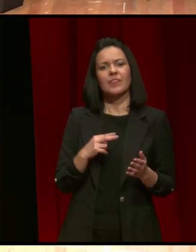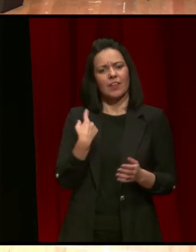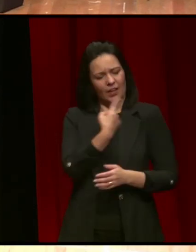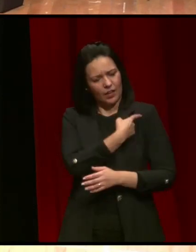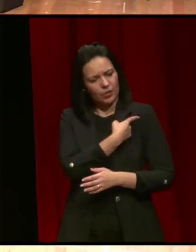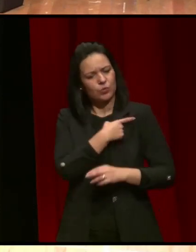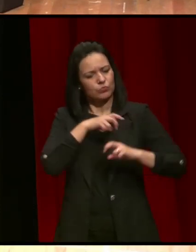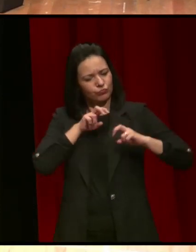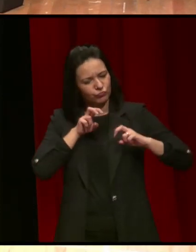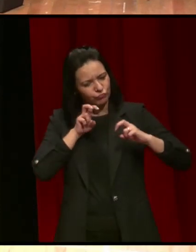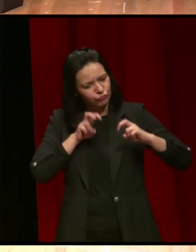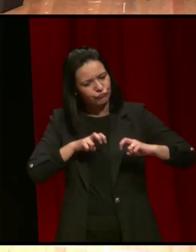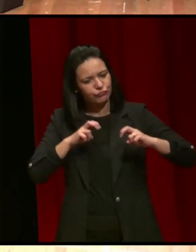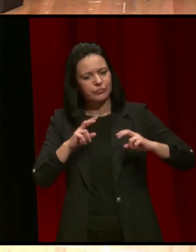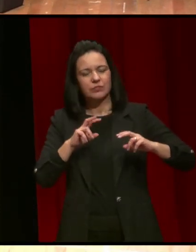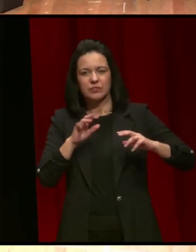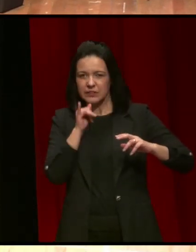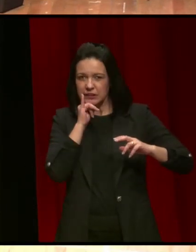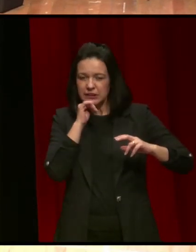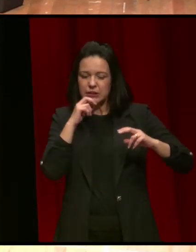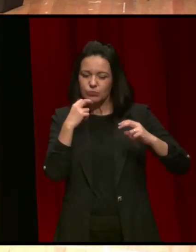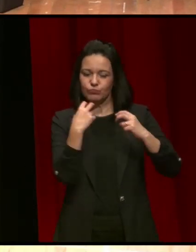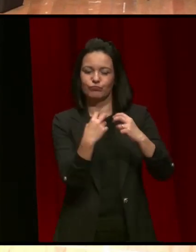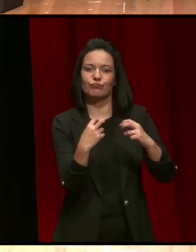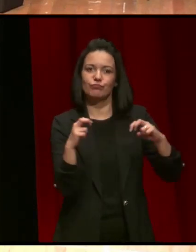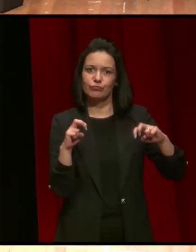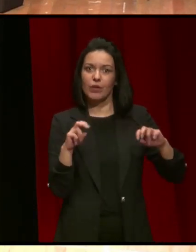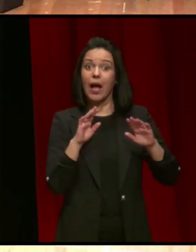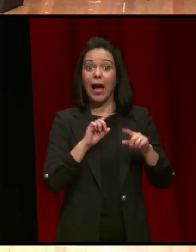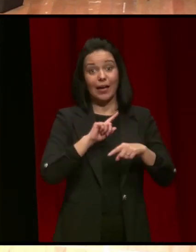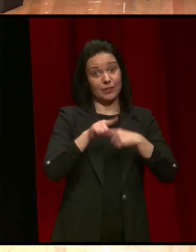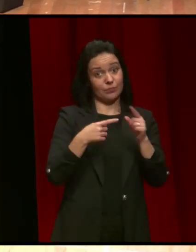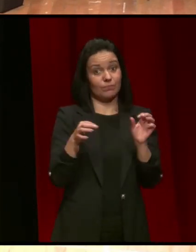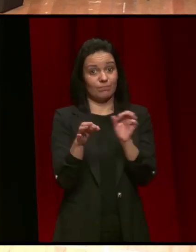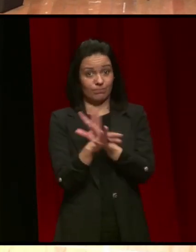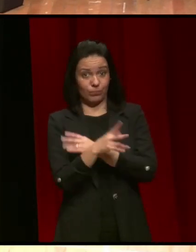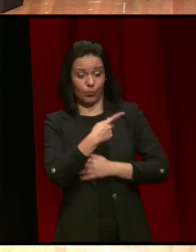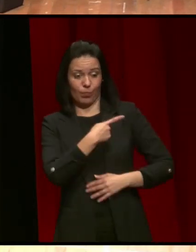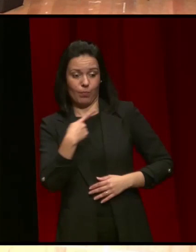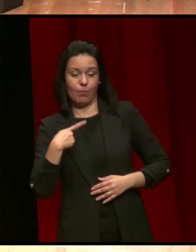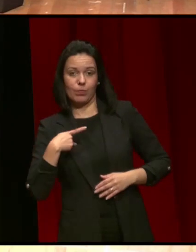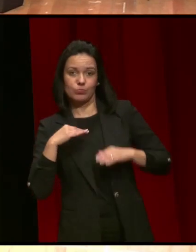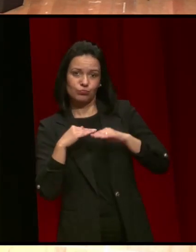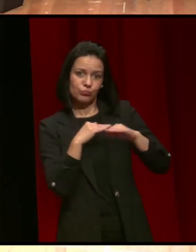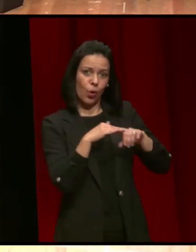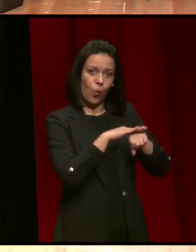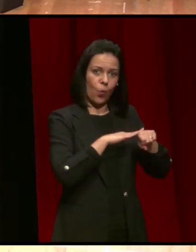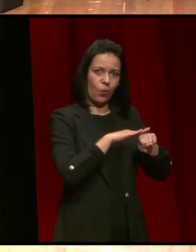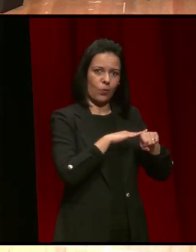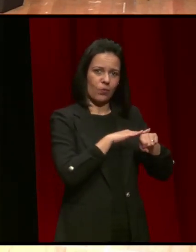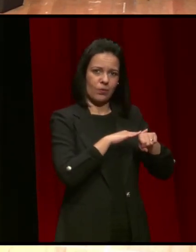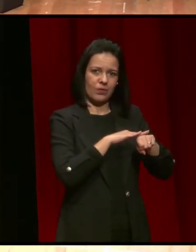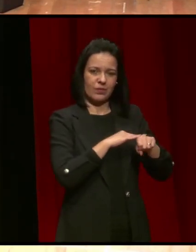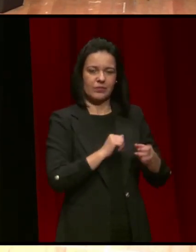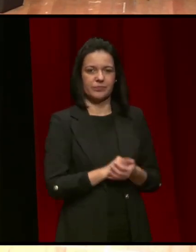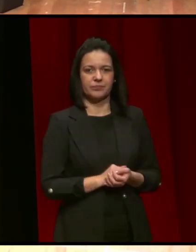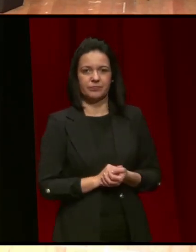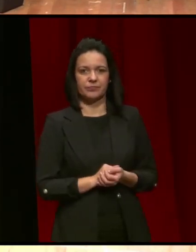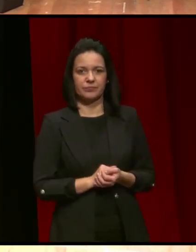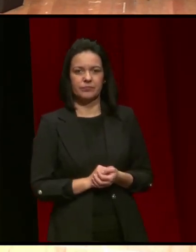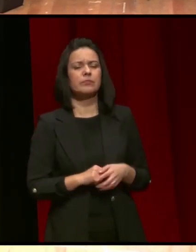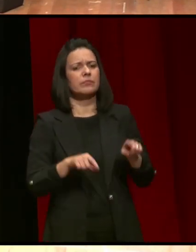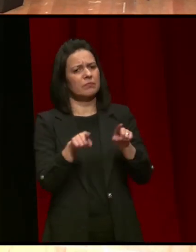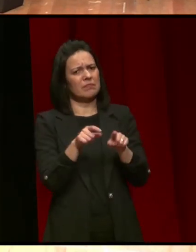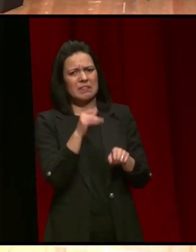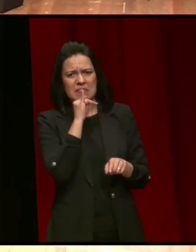gente vai sentar e vai conversar, e eles vão informar o pastor. Veja só, gente, eu estudei para ser pastor, necessariamente eu não estudei para ser pastor para